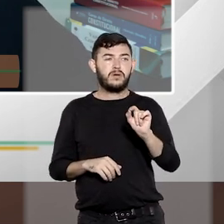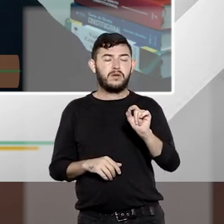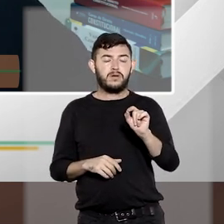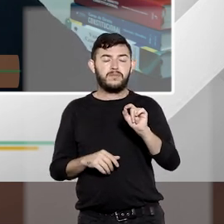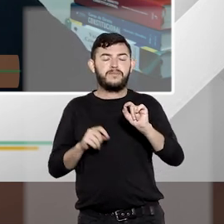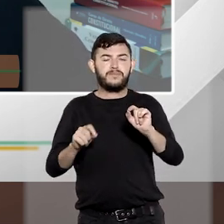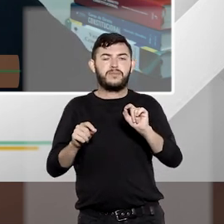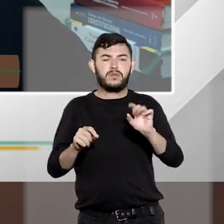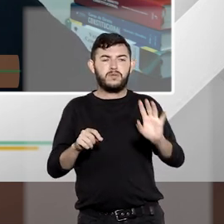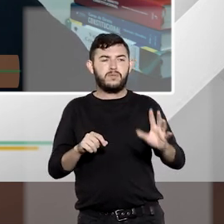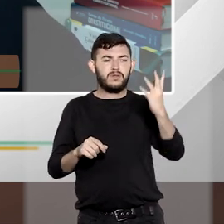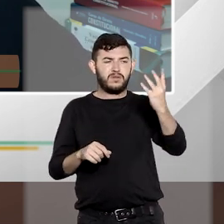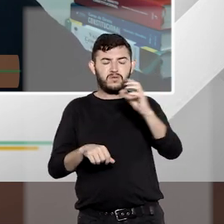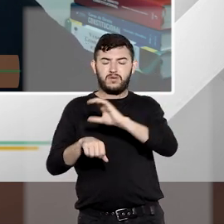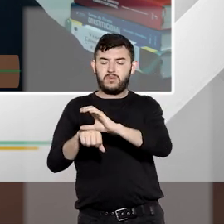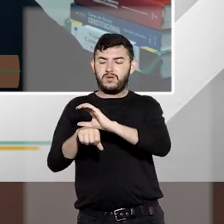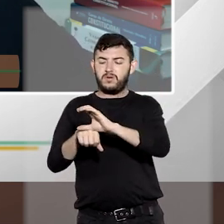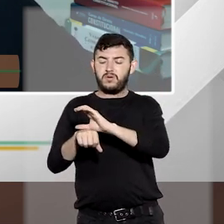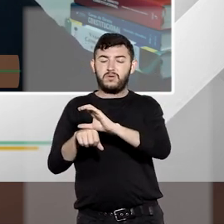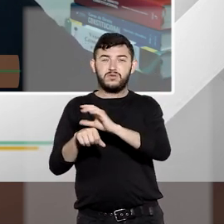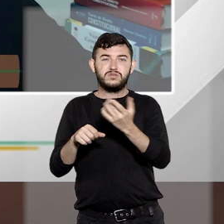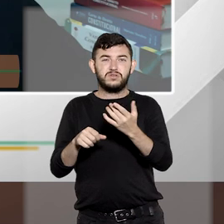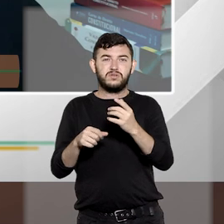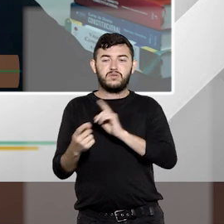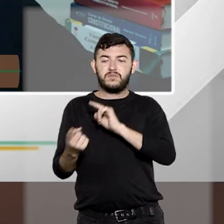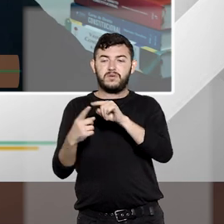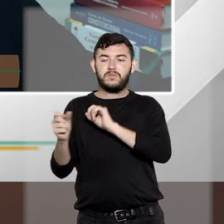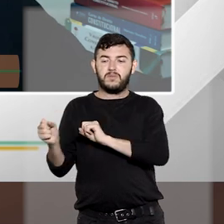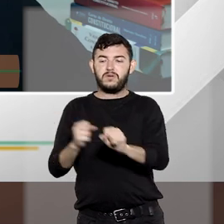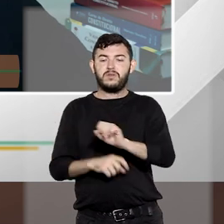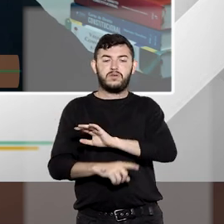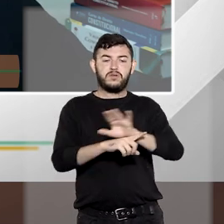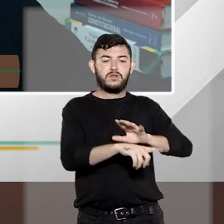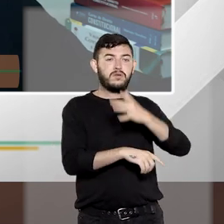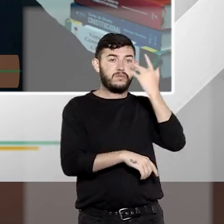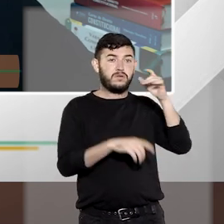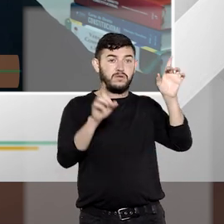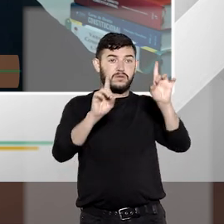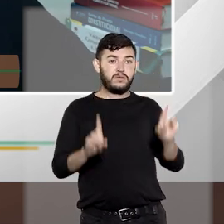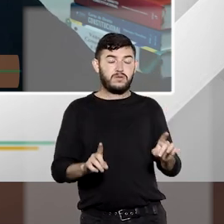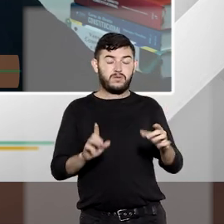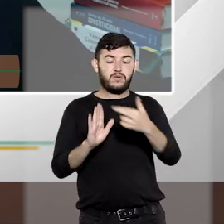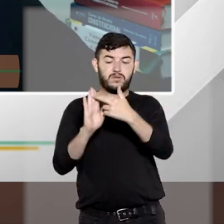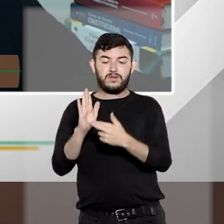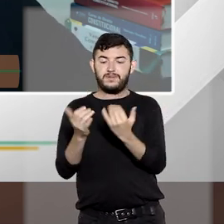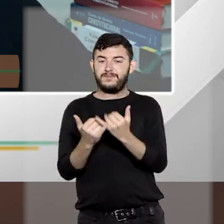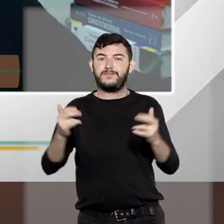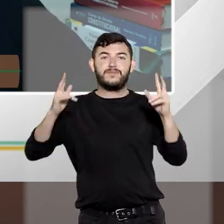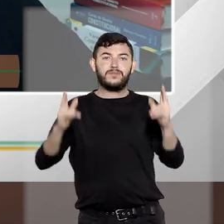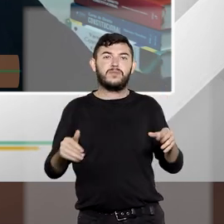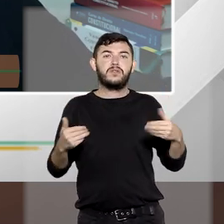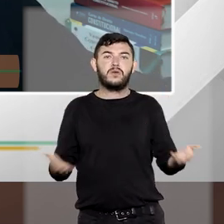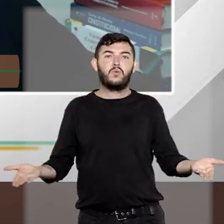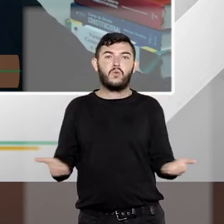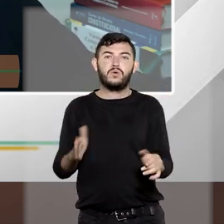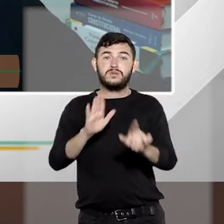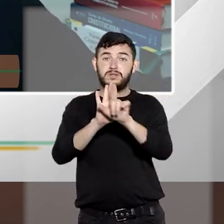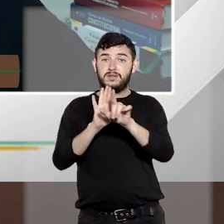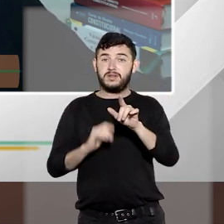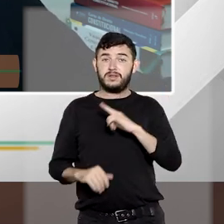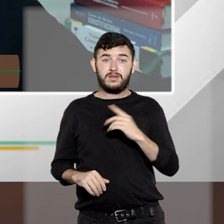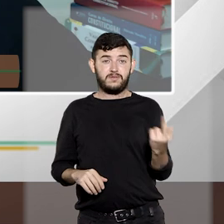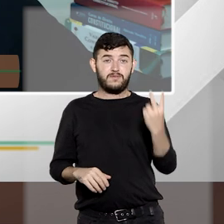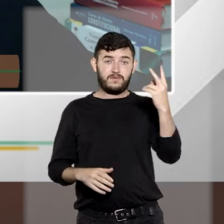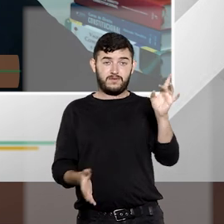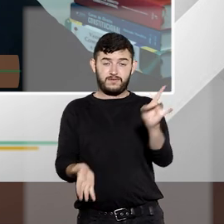constitucional, no sentido de contemplar o servidor público com deficiência com os mesmos critérios ali, tá? Então, hoje, essa lei, ela é válida nesse